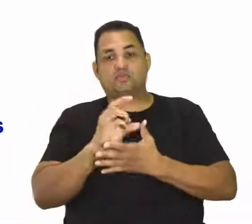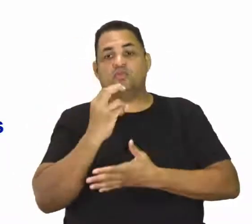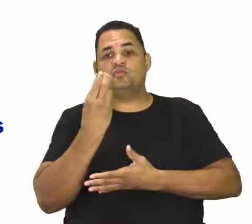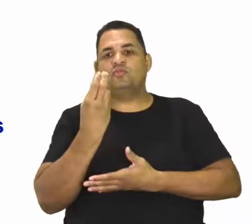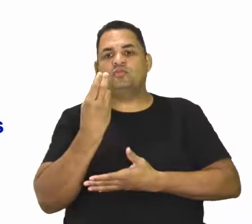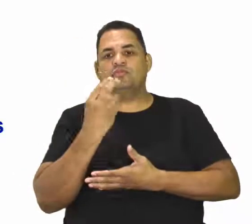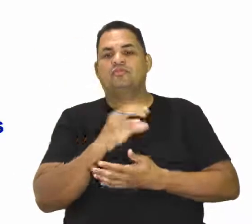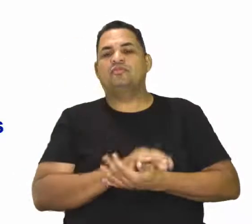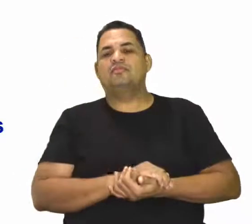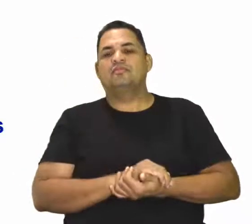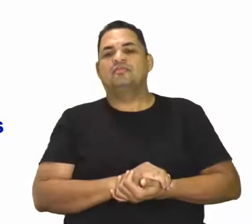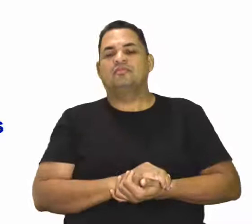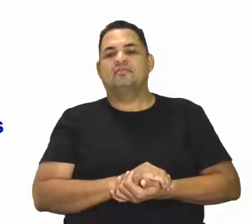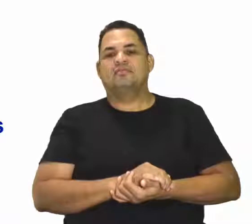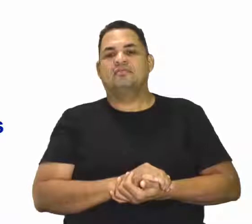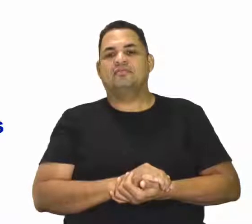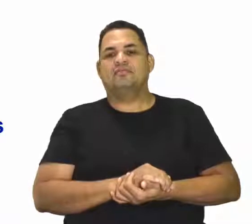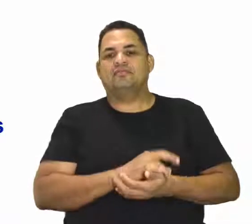ou